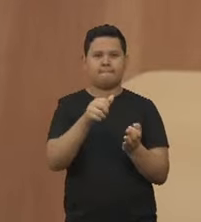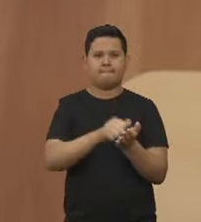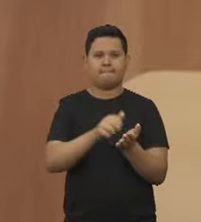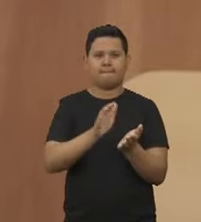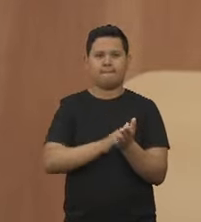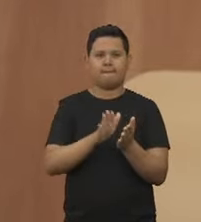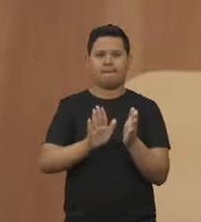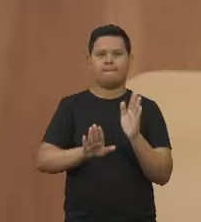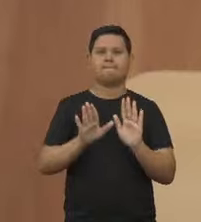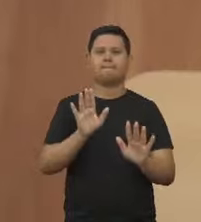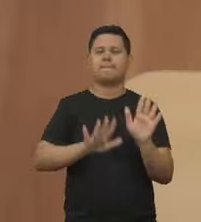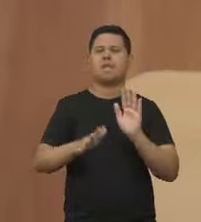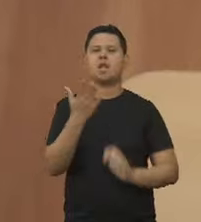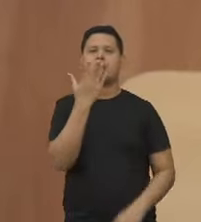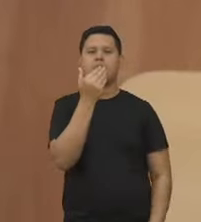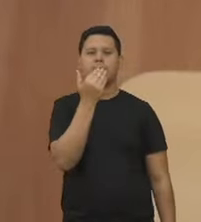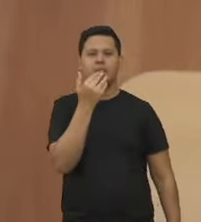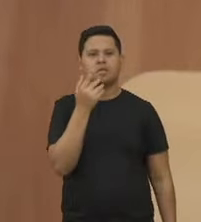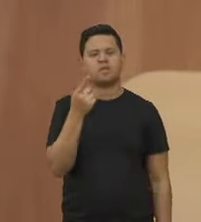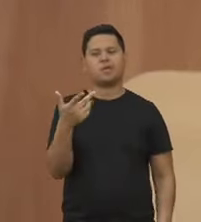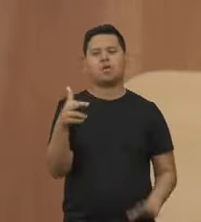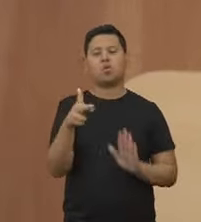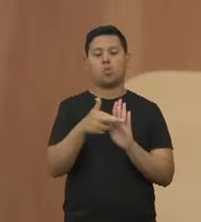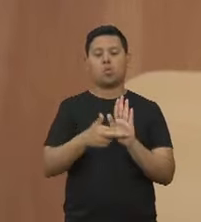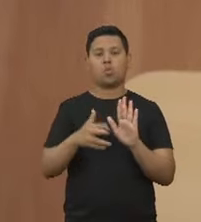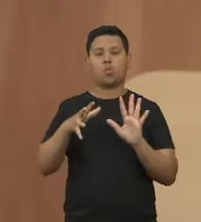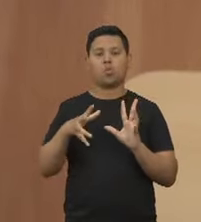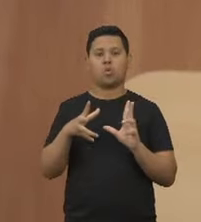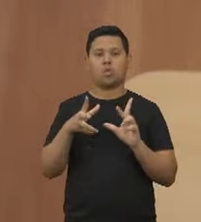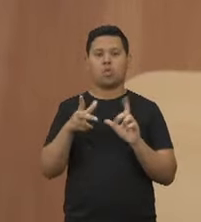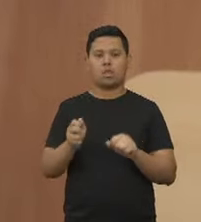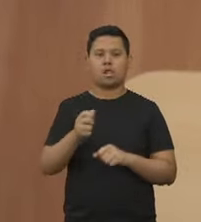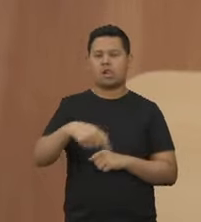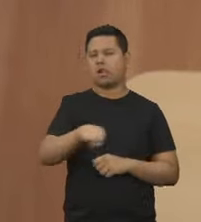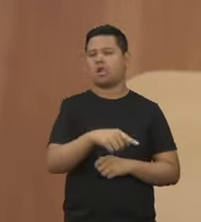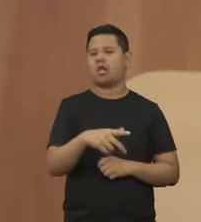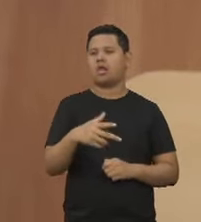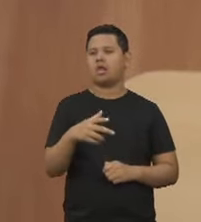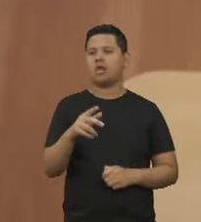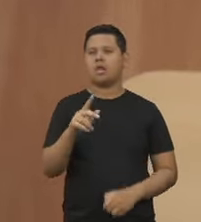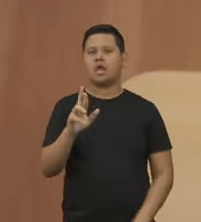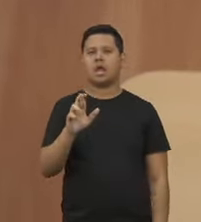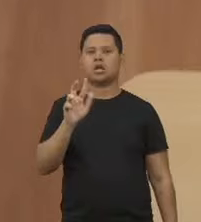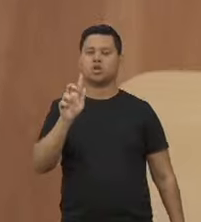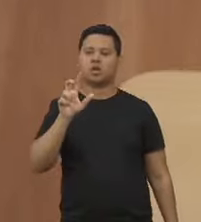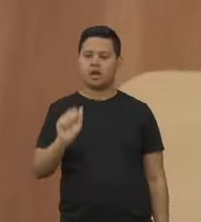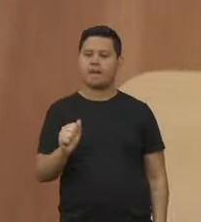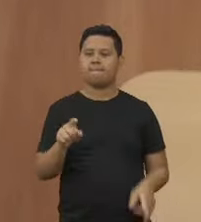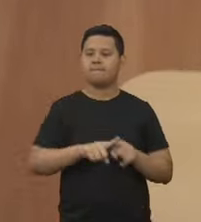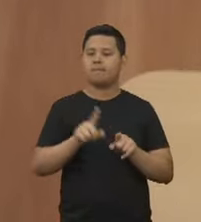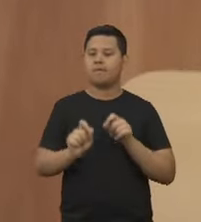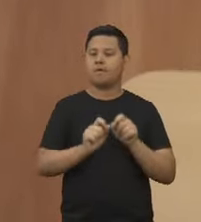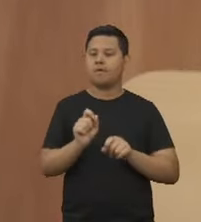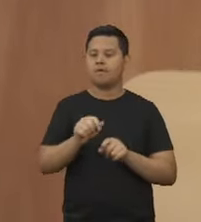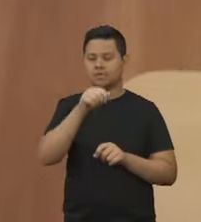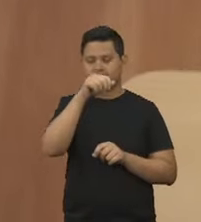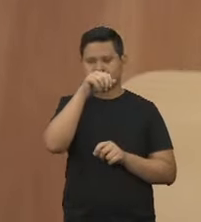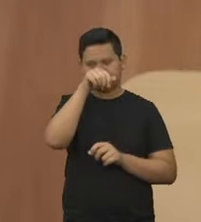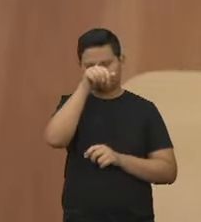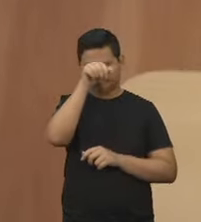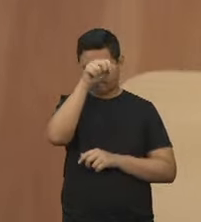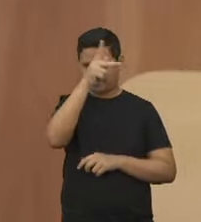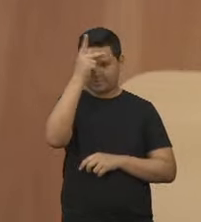seu cavalo, na alimentação, o registro geral do animal, que é o RGA. Então, assim, as pessoas